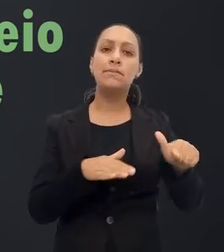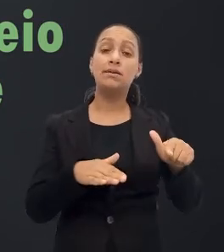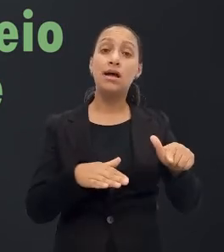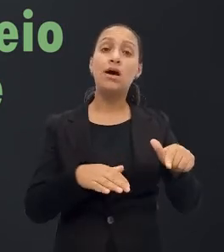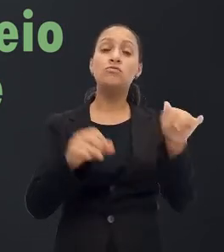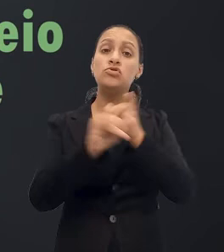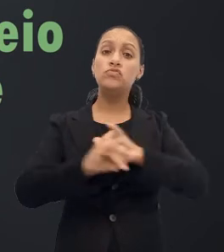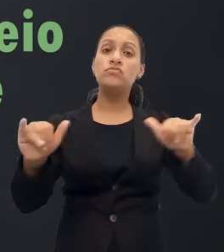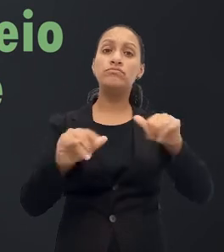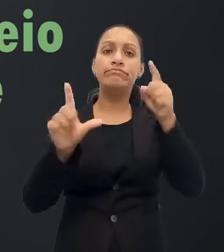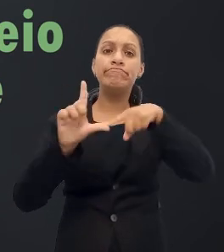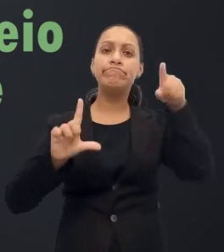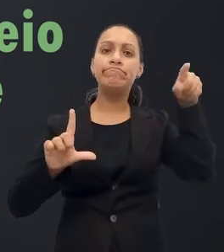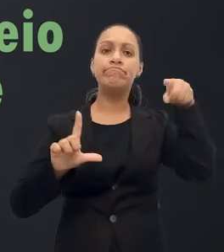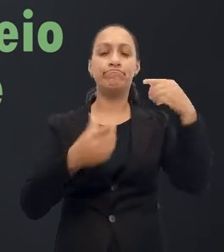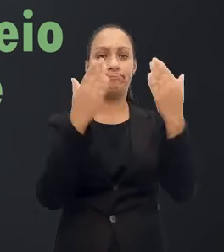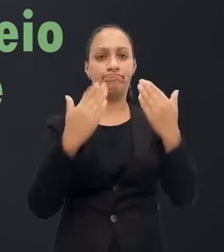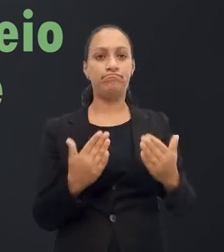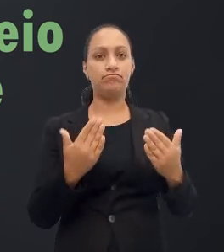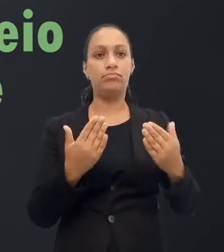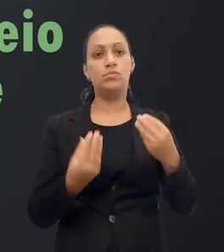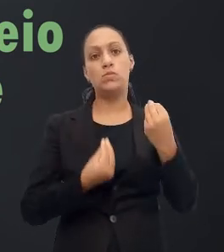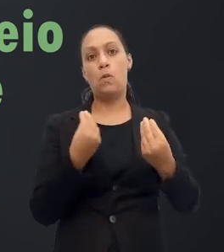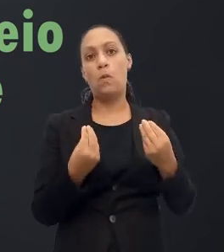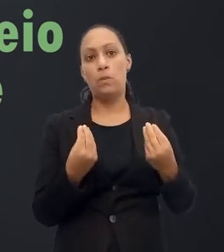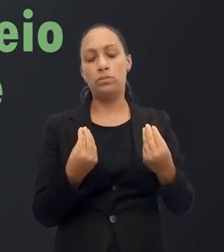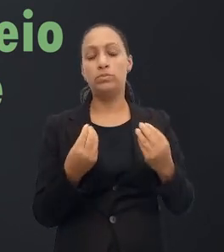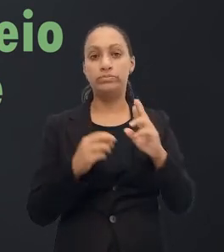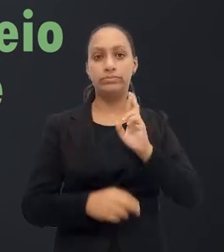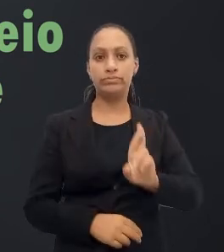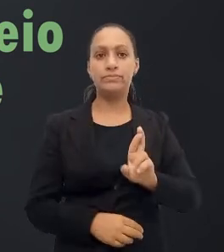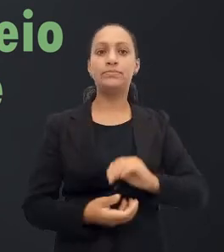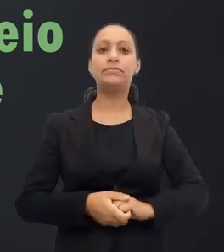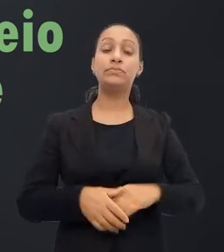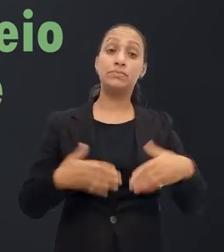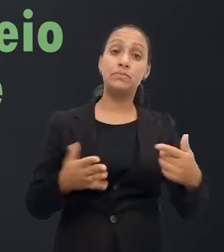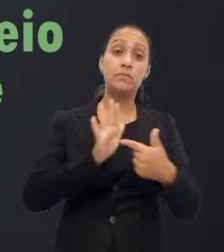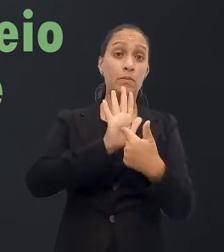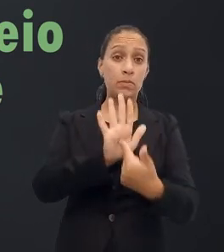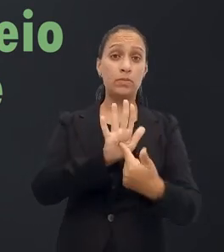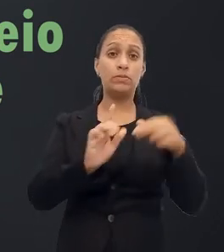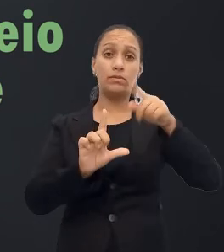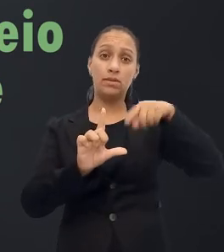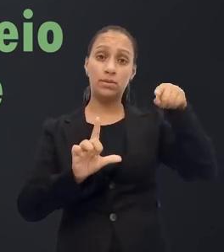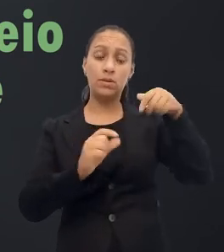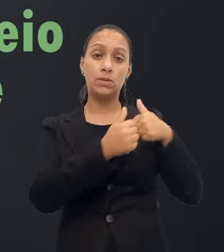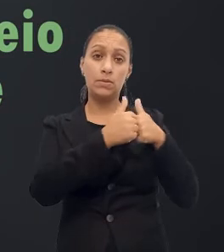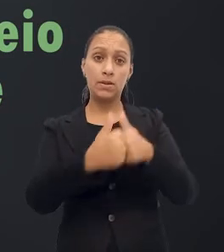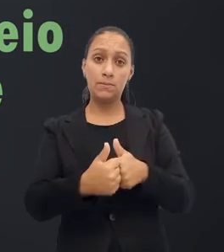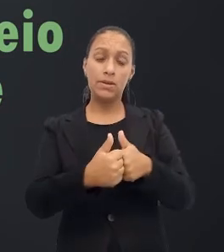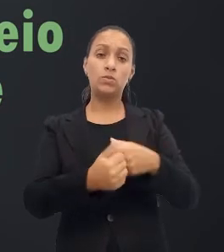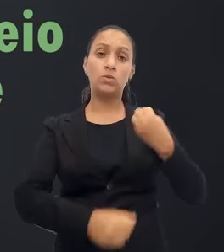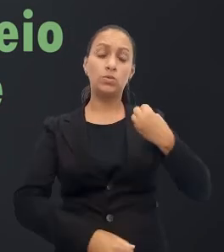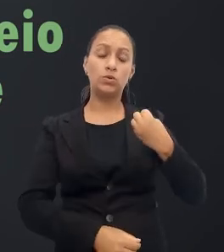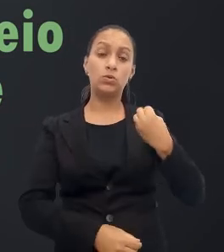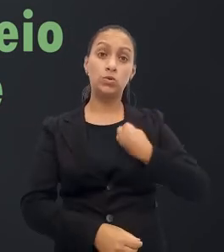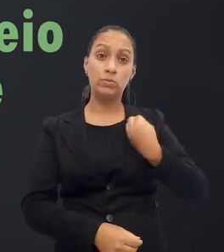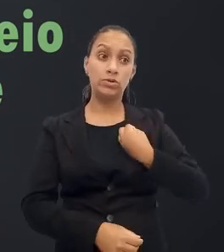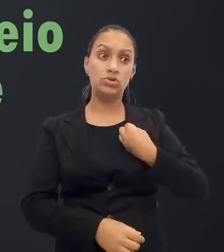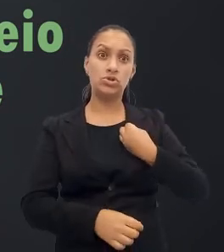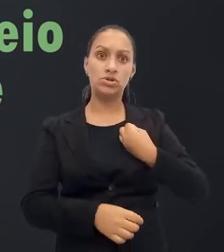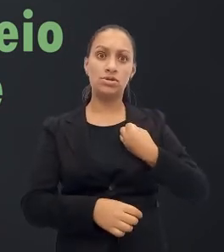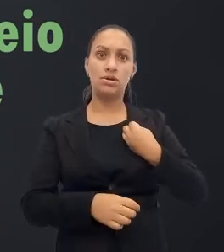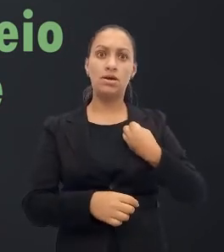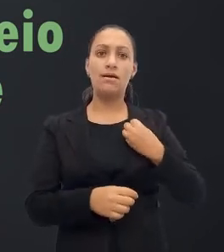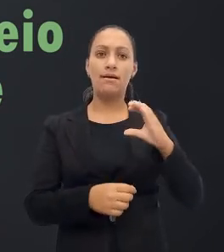divulgar os gráficos de avaliação de tendência. Então, os gráficos, eles mostram o acompanhamento do número de casos ativos nos últimos